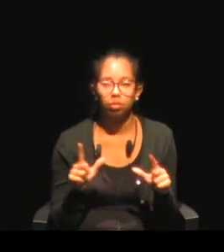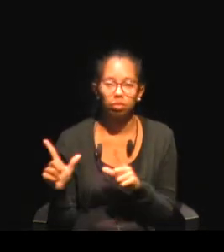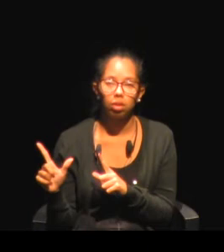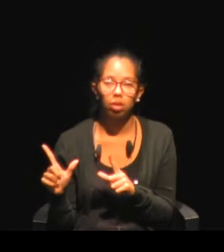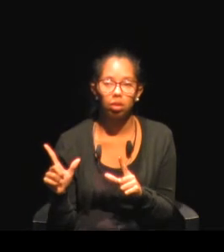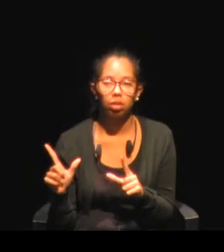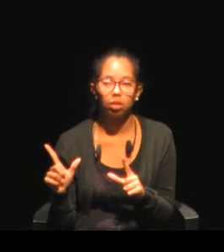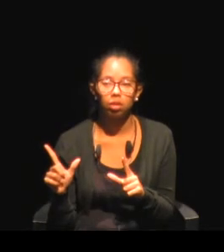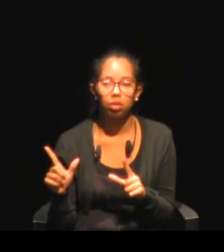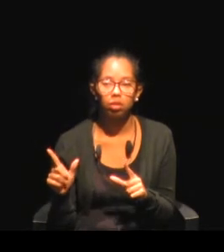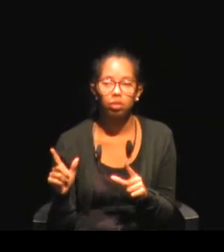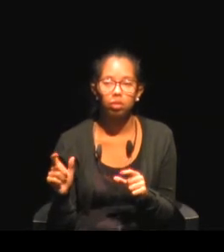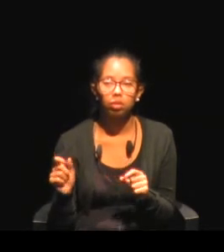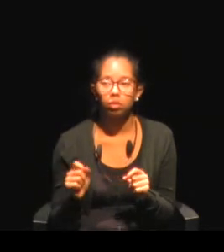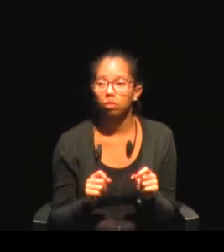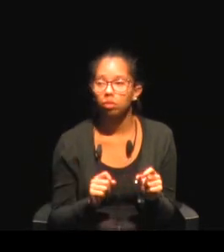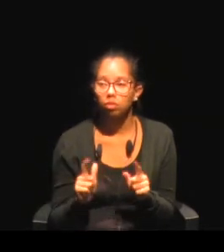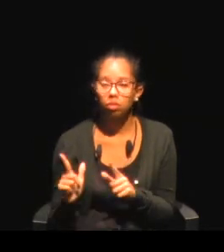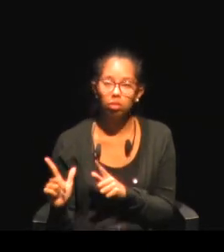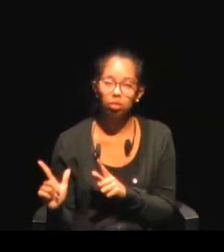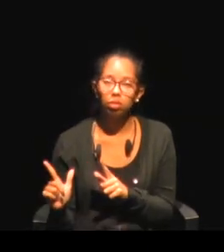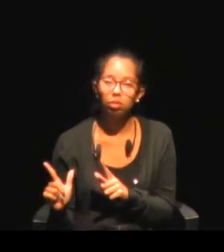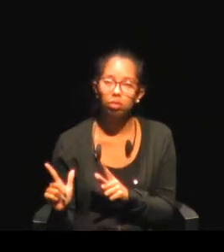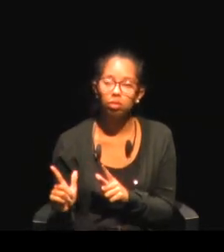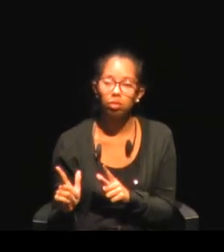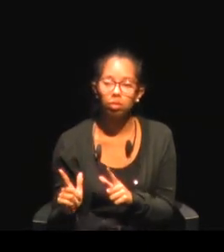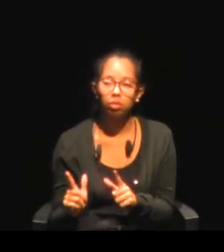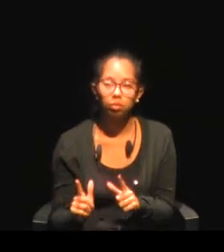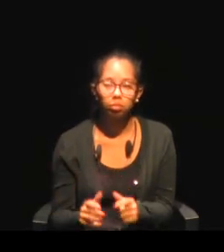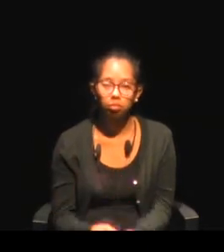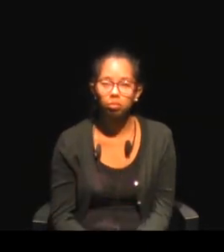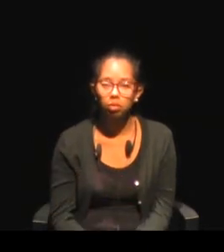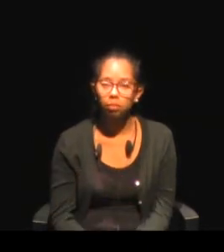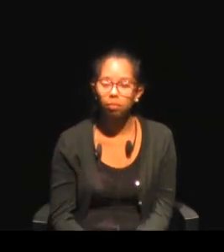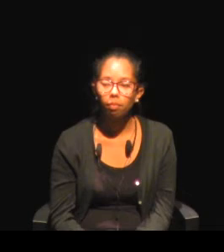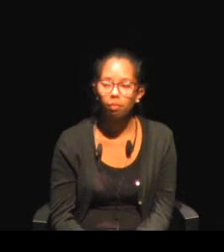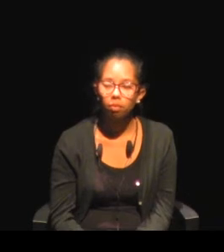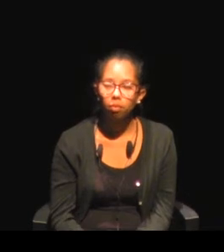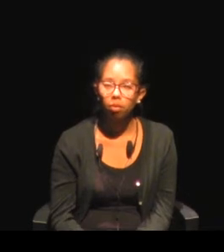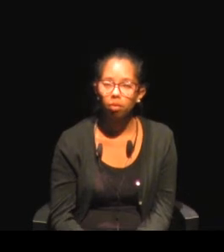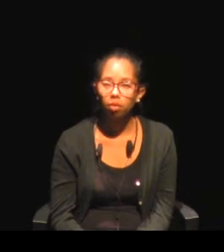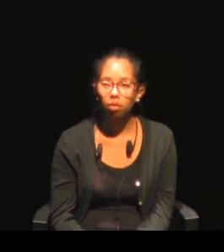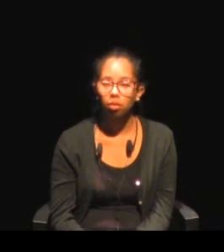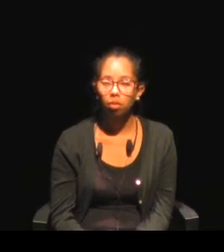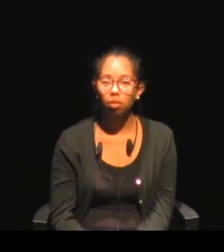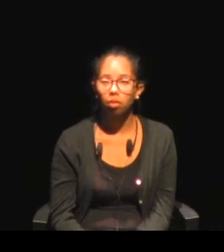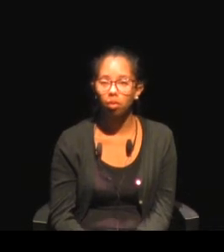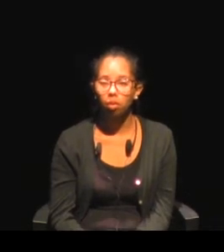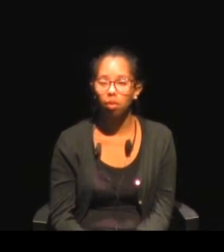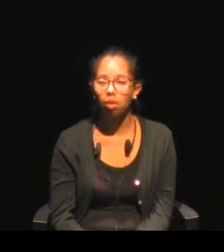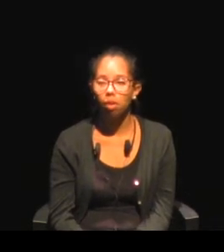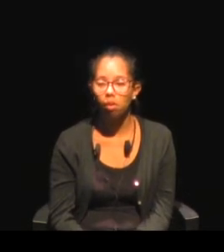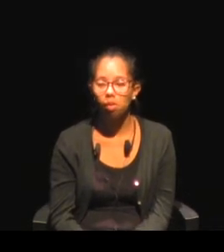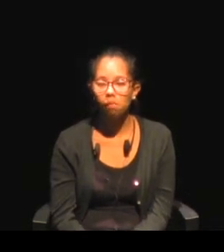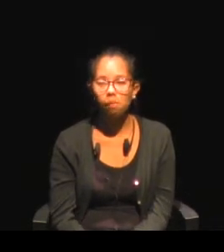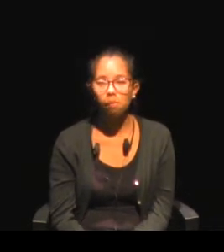Tem algumas imagens aí do concreto que está pronto lá, aguardando a continuação da obra. E